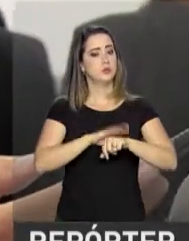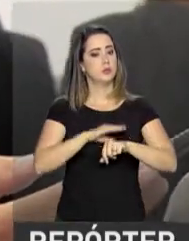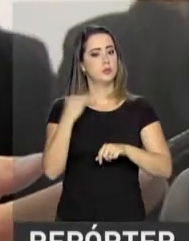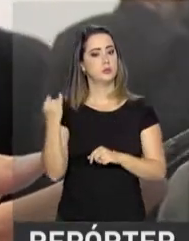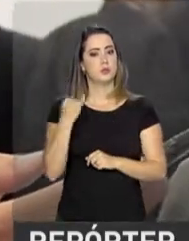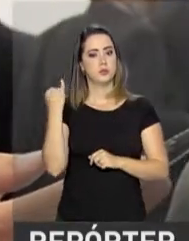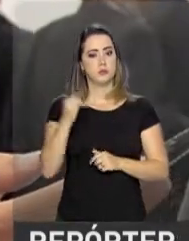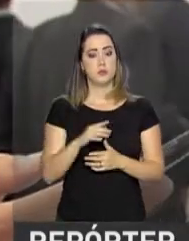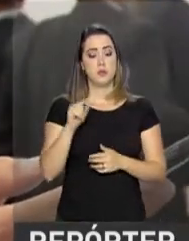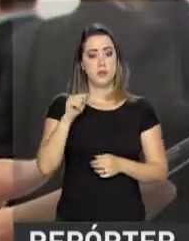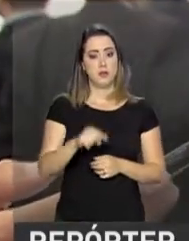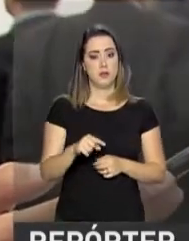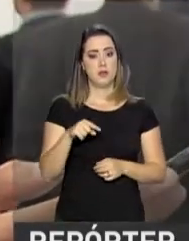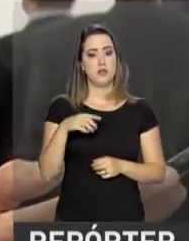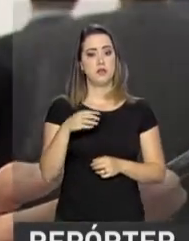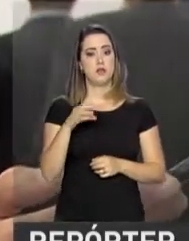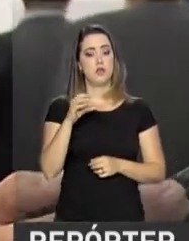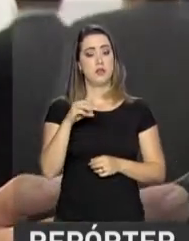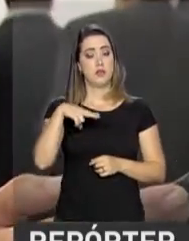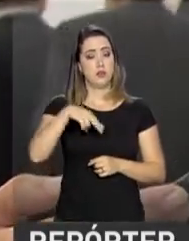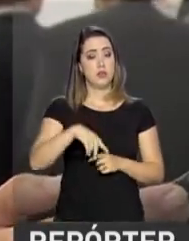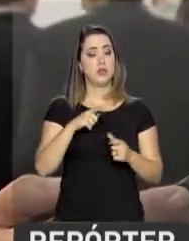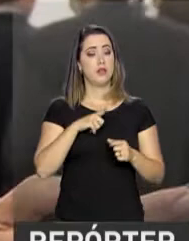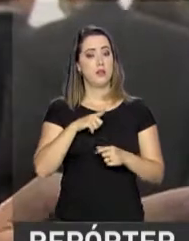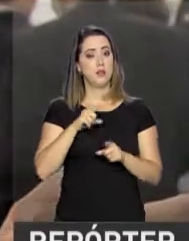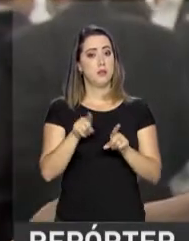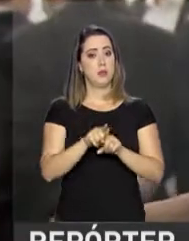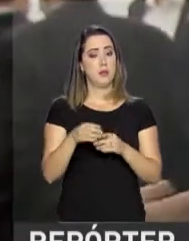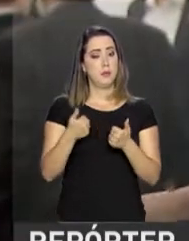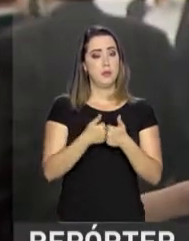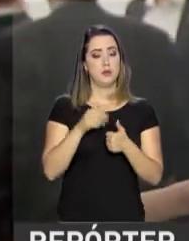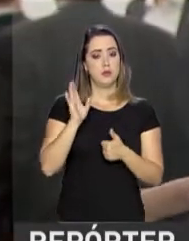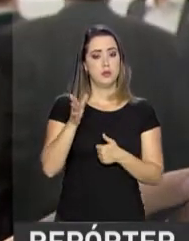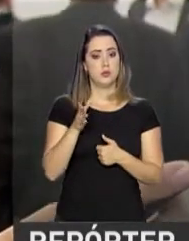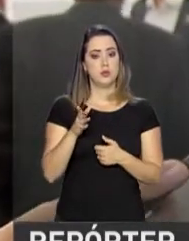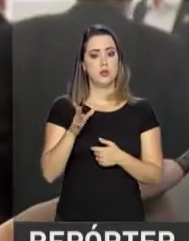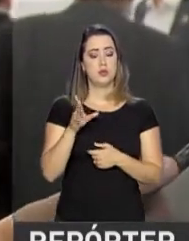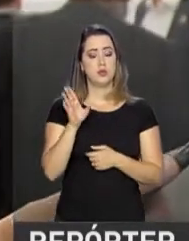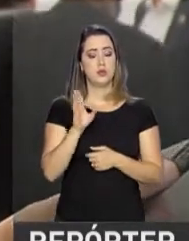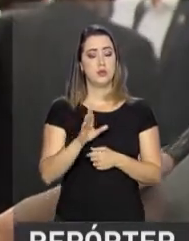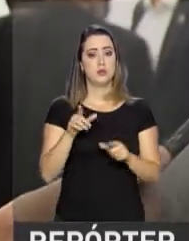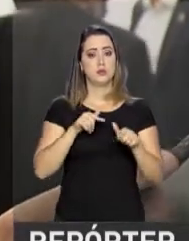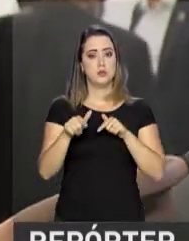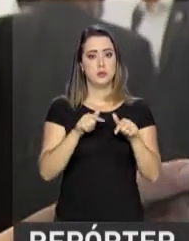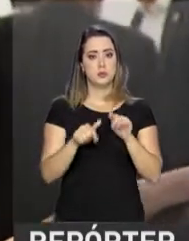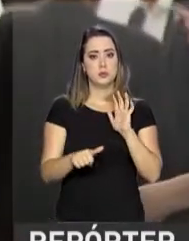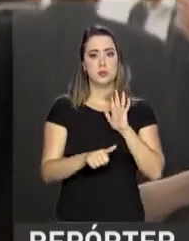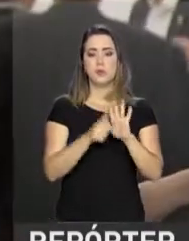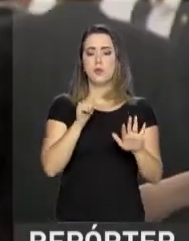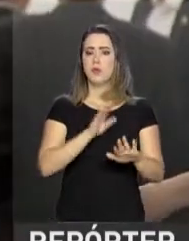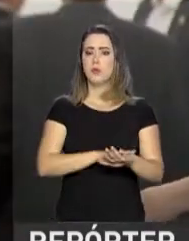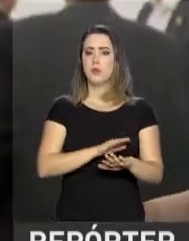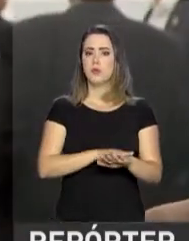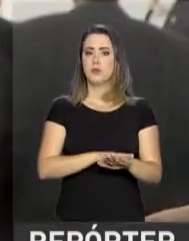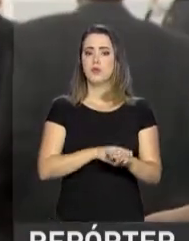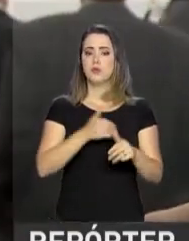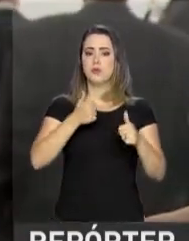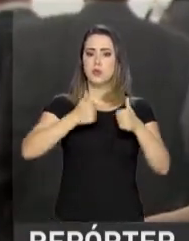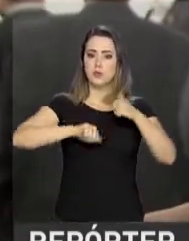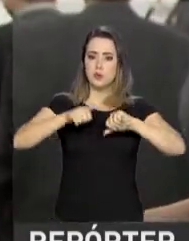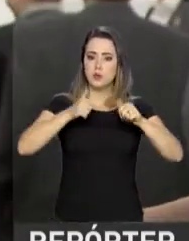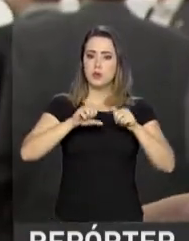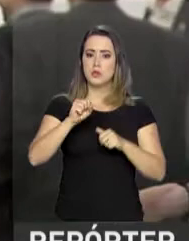importante aqui no cmi tem aonde também em breve estaremos já funcionando na sua primeira fase o laboratório